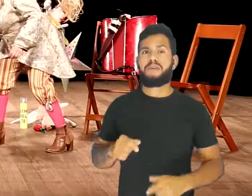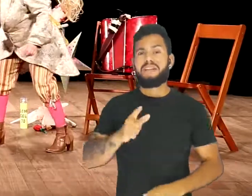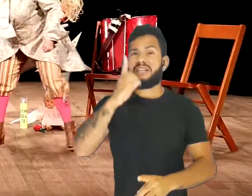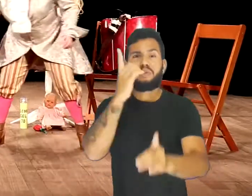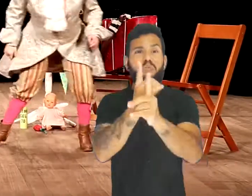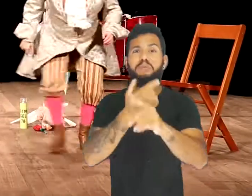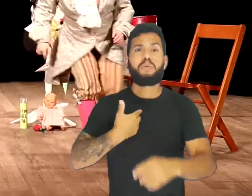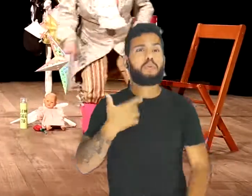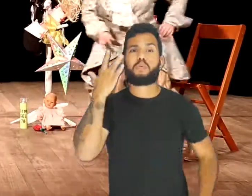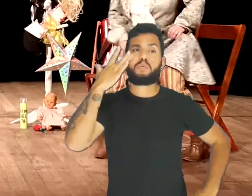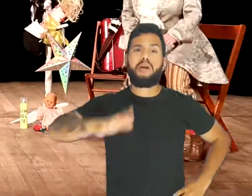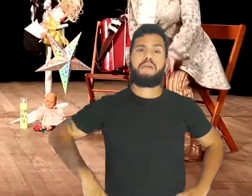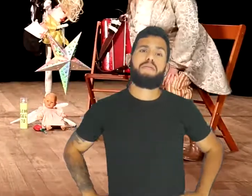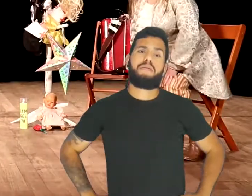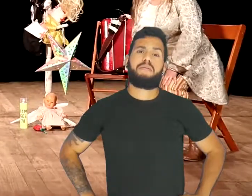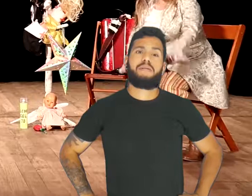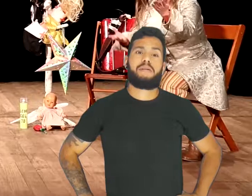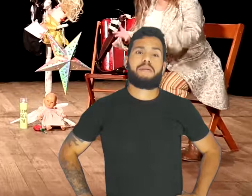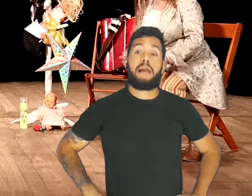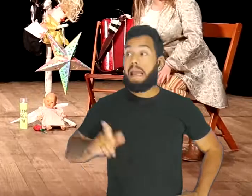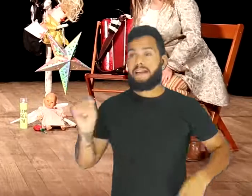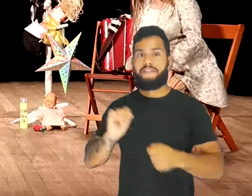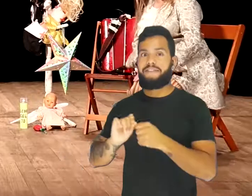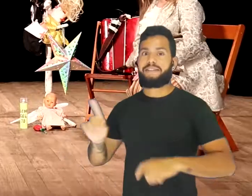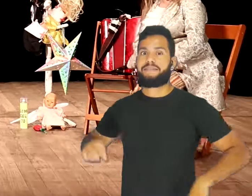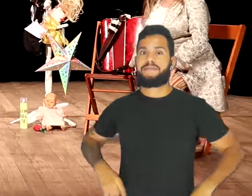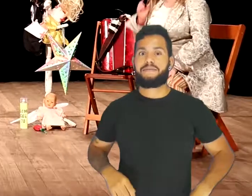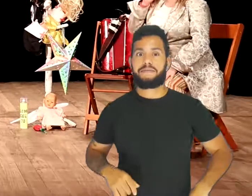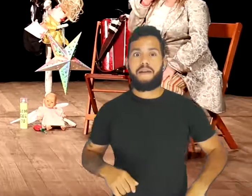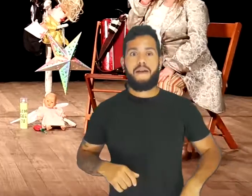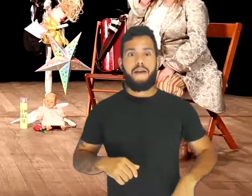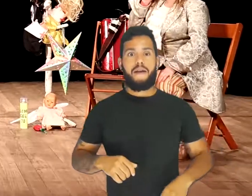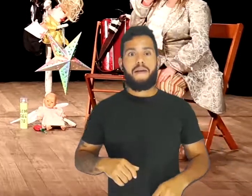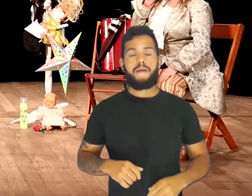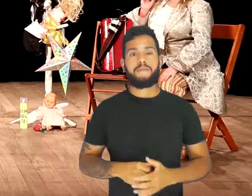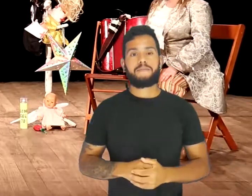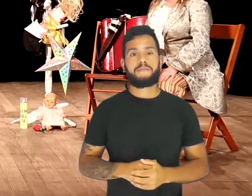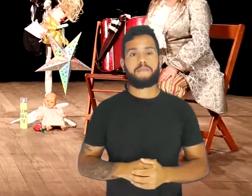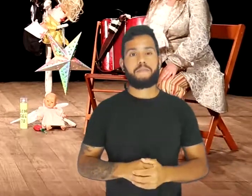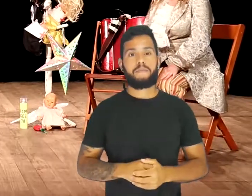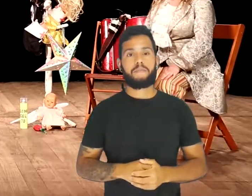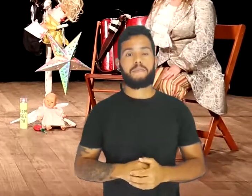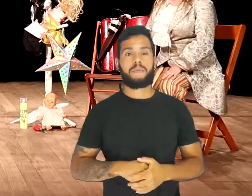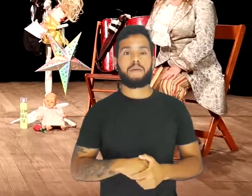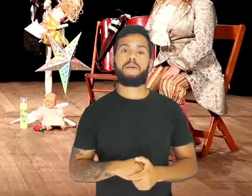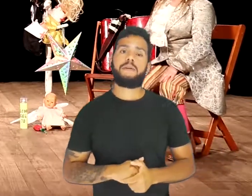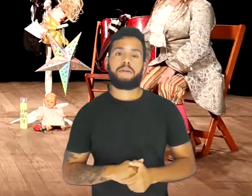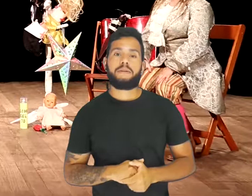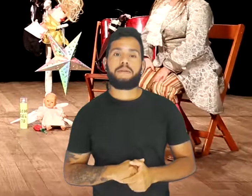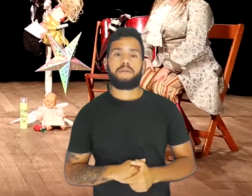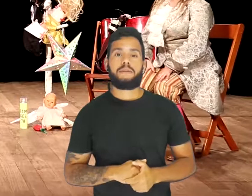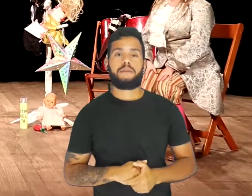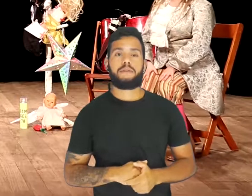dica. Não. Não, pode fazer, deixa... Vocês já adivinharam? Eu não adivinhei ainda. Vou dividir. Eu vou deixar ele fazer. Tá. É